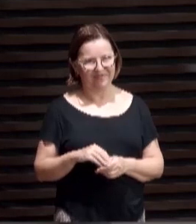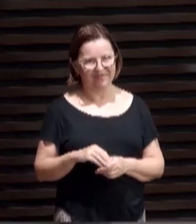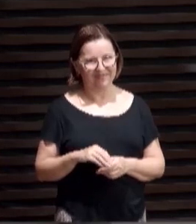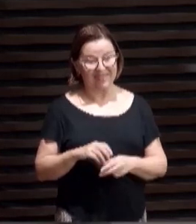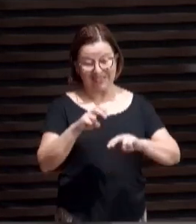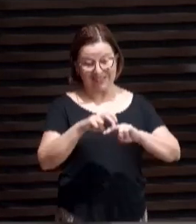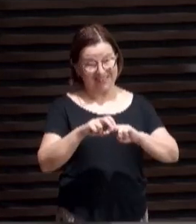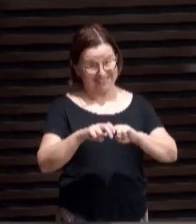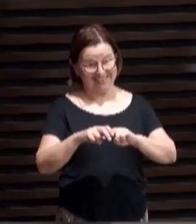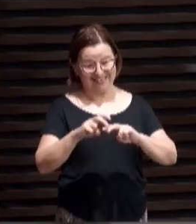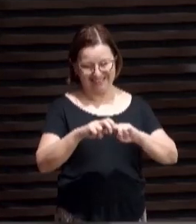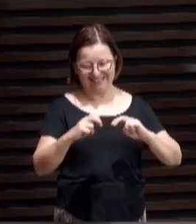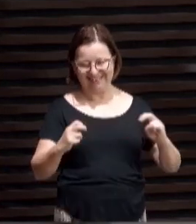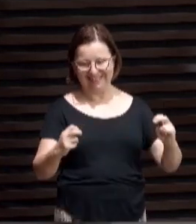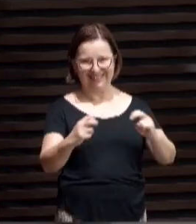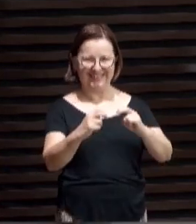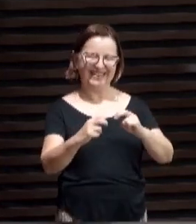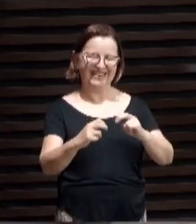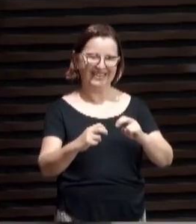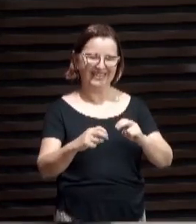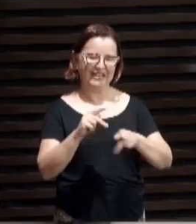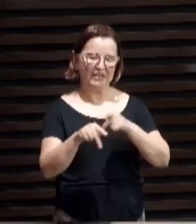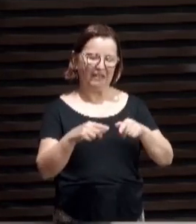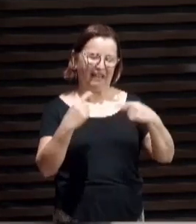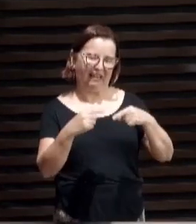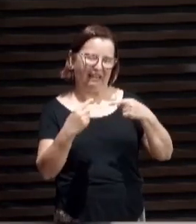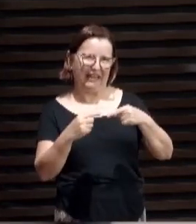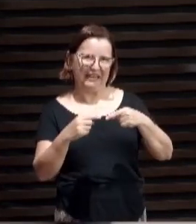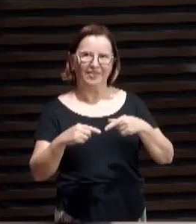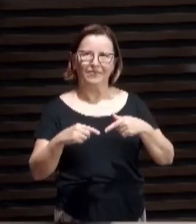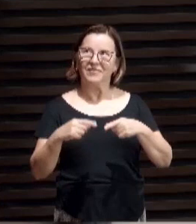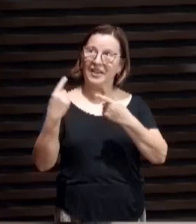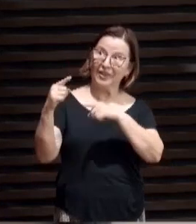não se assenta na roda dos escarnecedores.